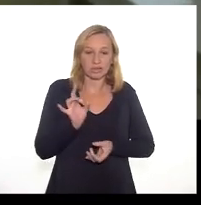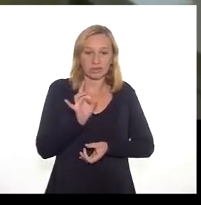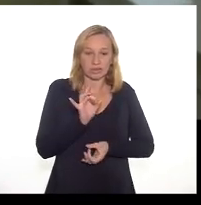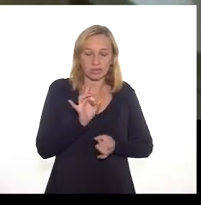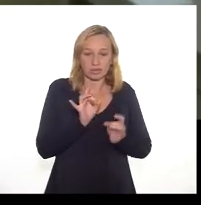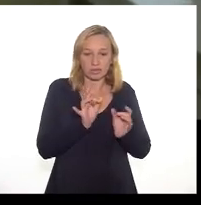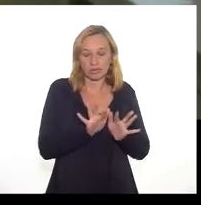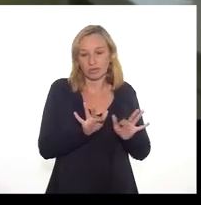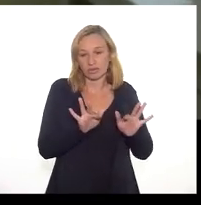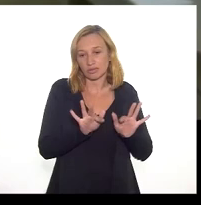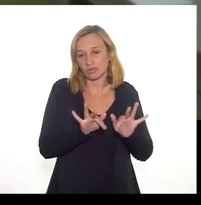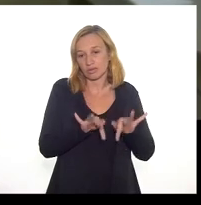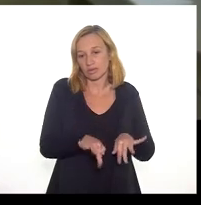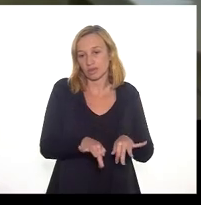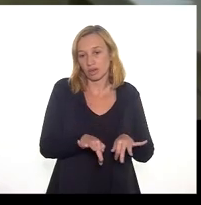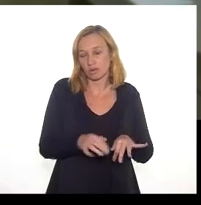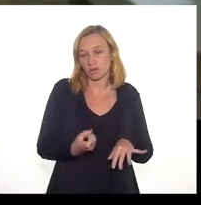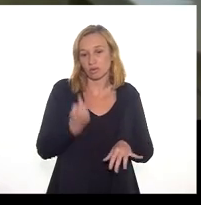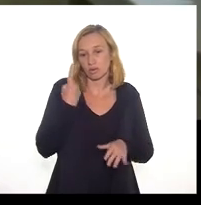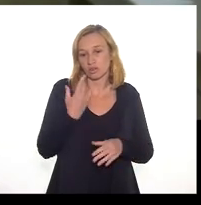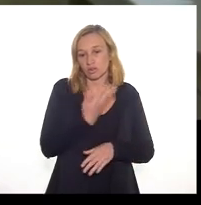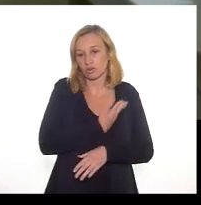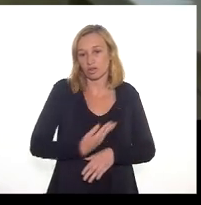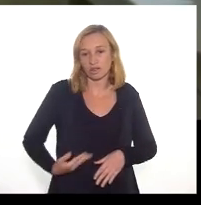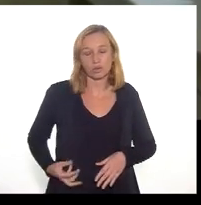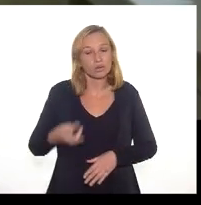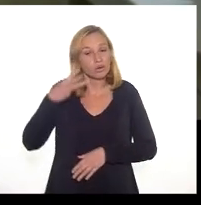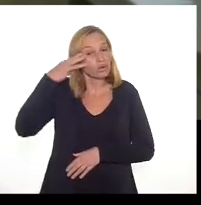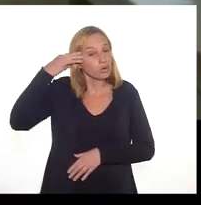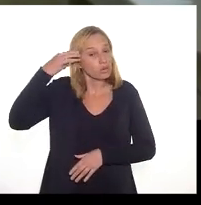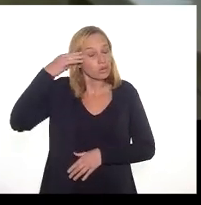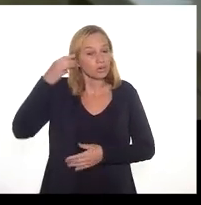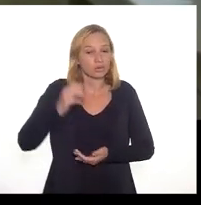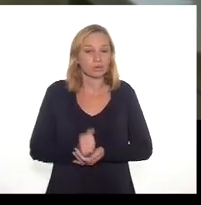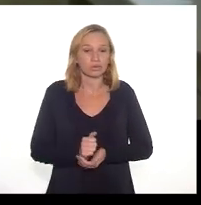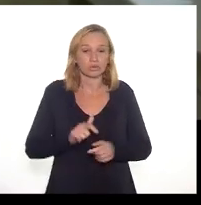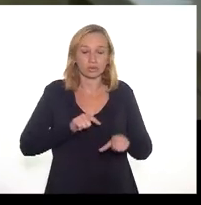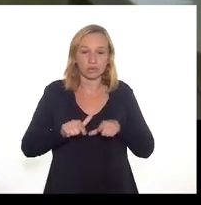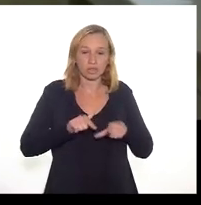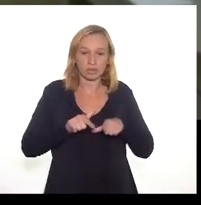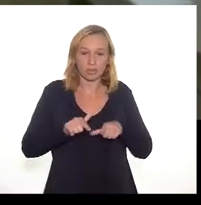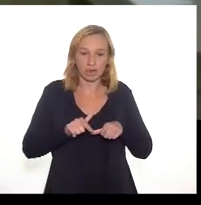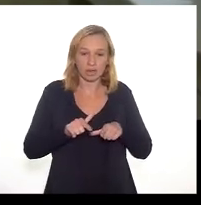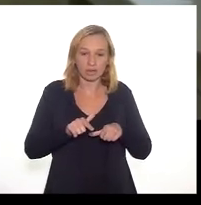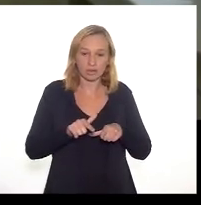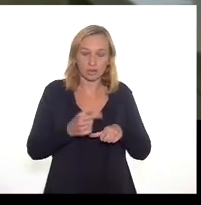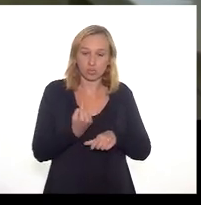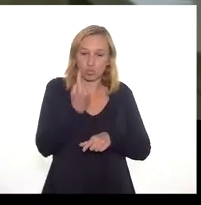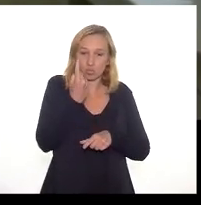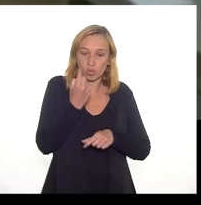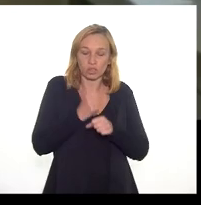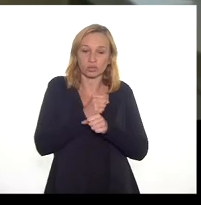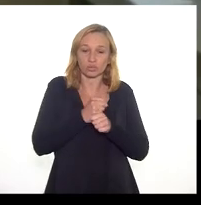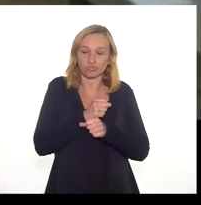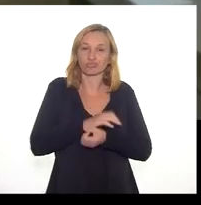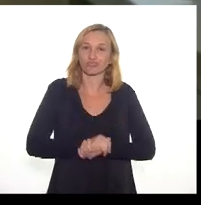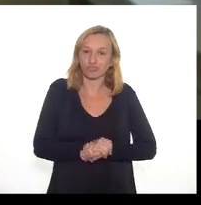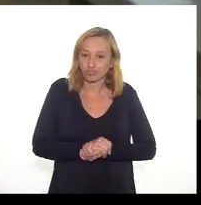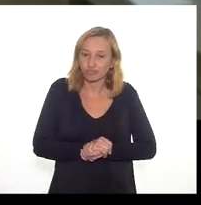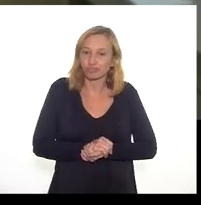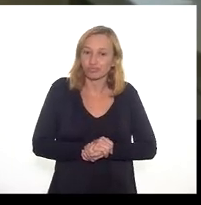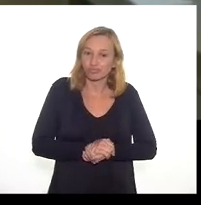do ex-governador Wilson Witzel. Esse trabalho levou praticamente um ano,